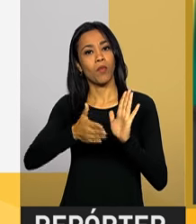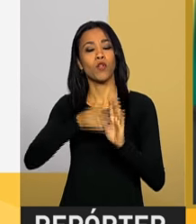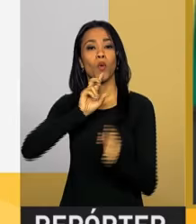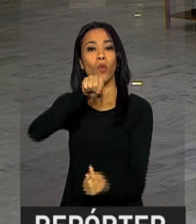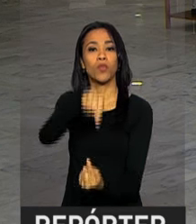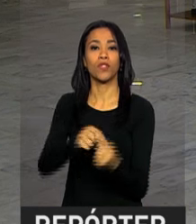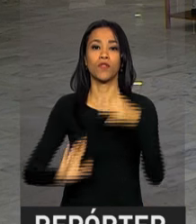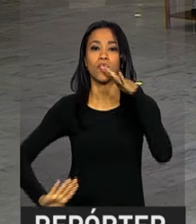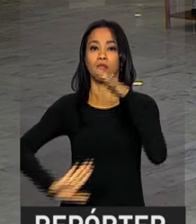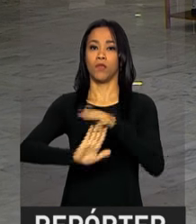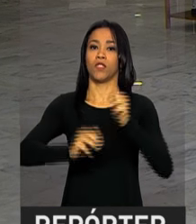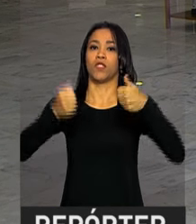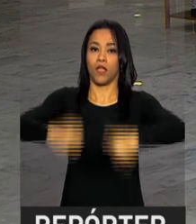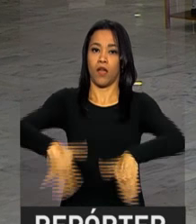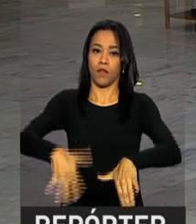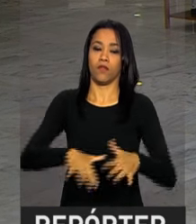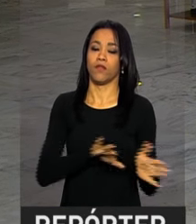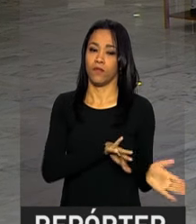gastos.